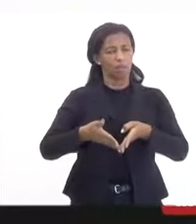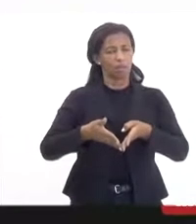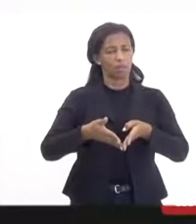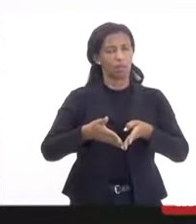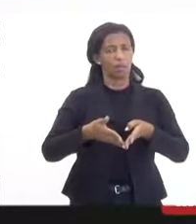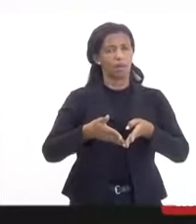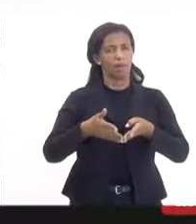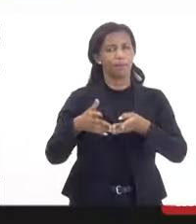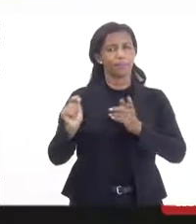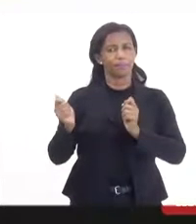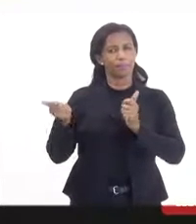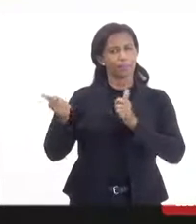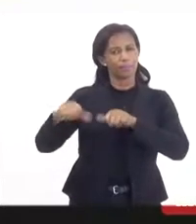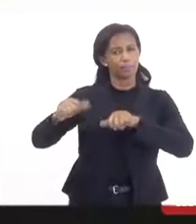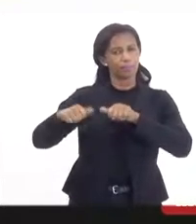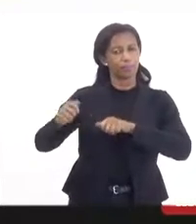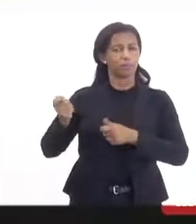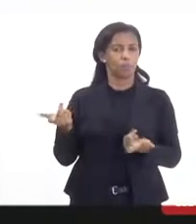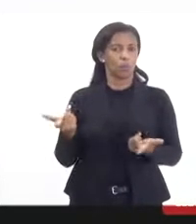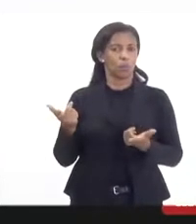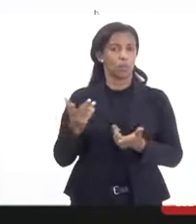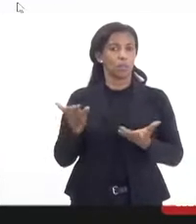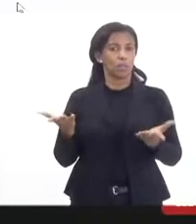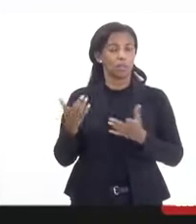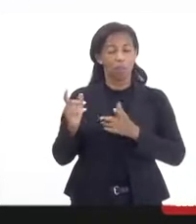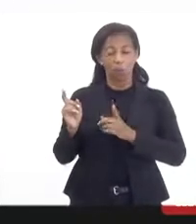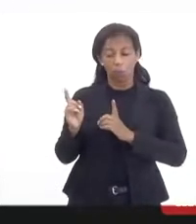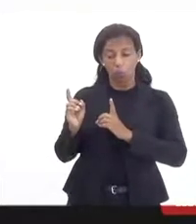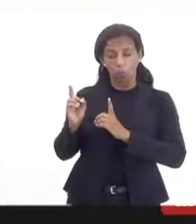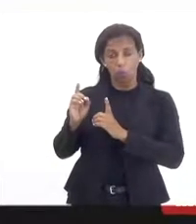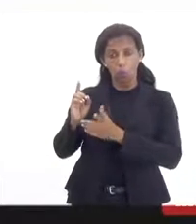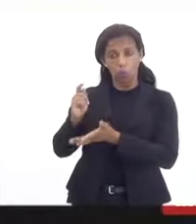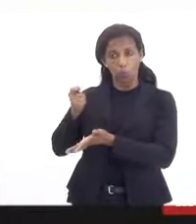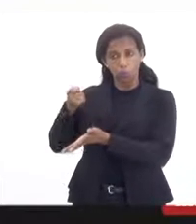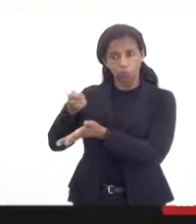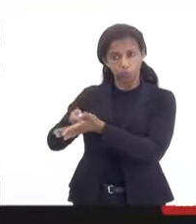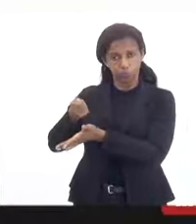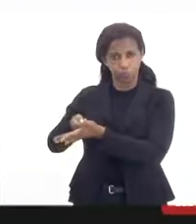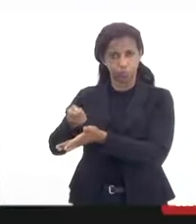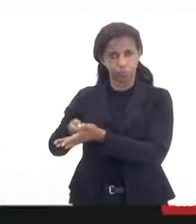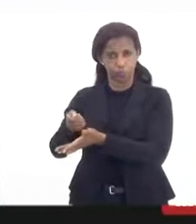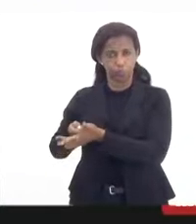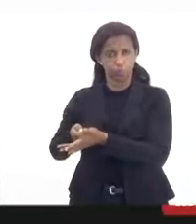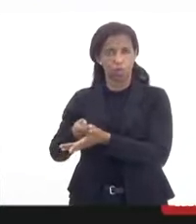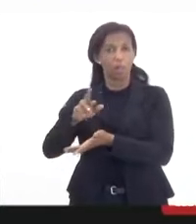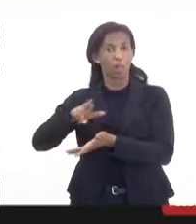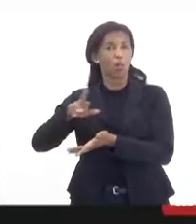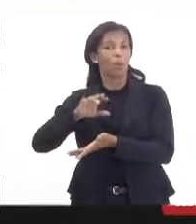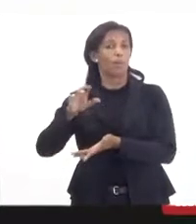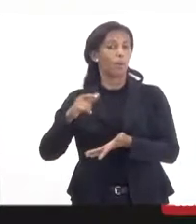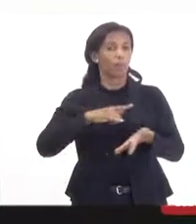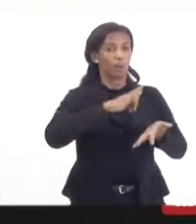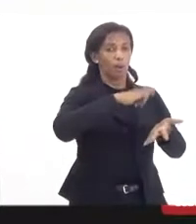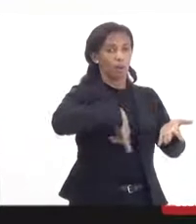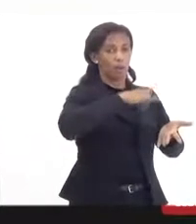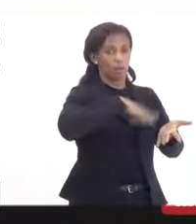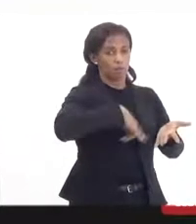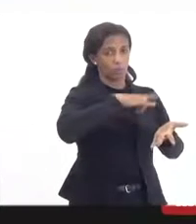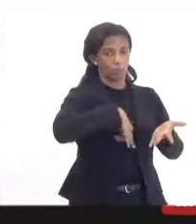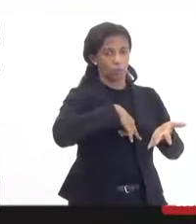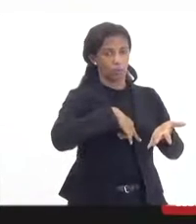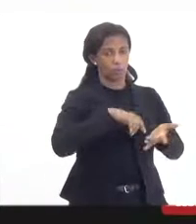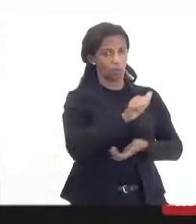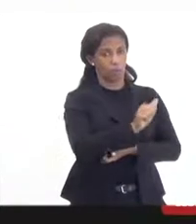nós, o contencioso judicial não abrange apenas as certidões de dívida ativa, isso tem que ficar